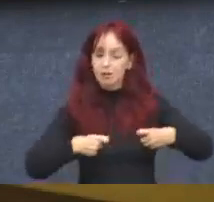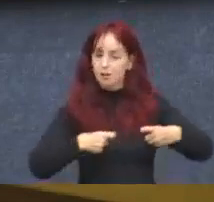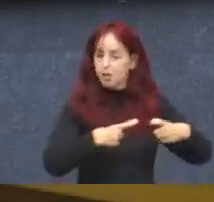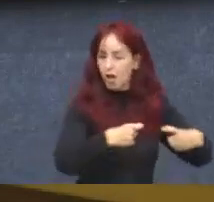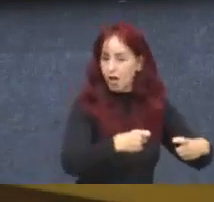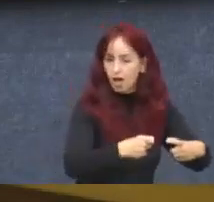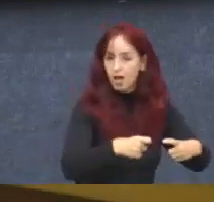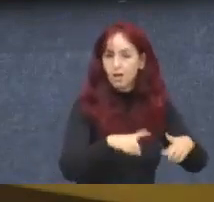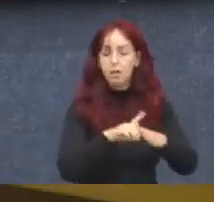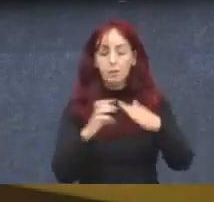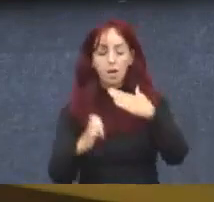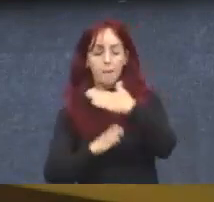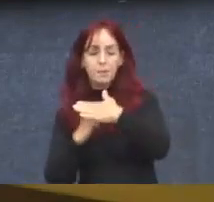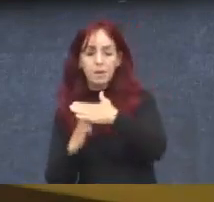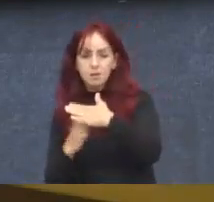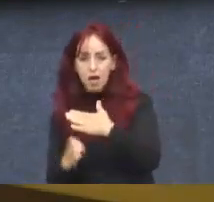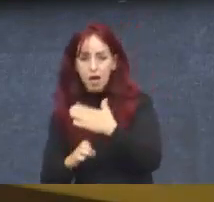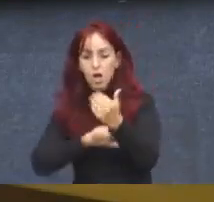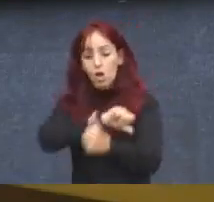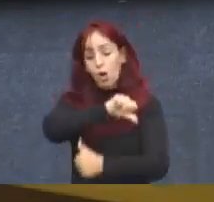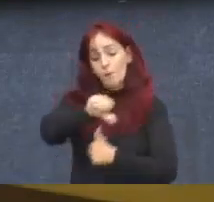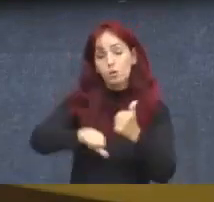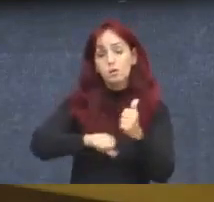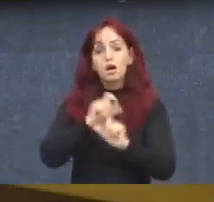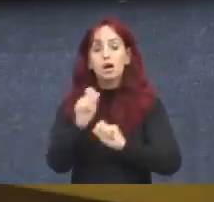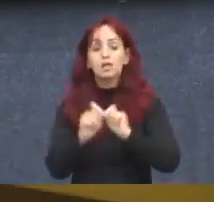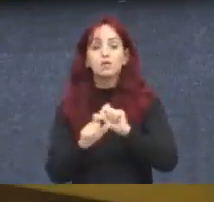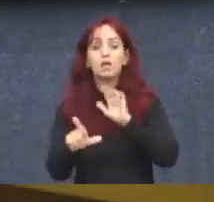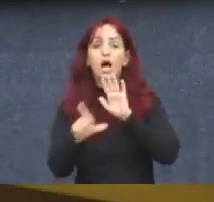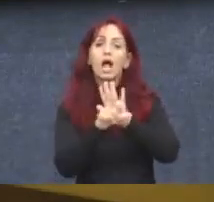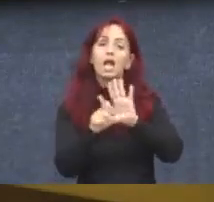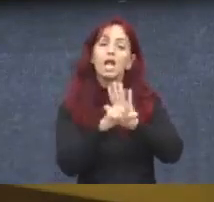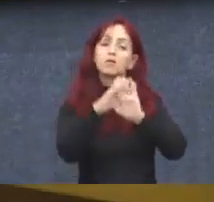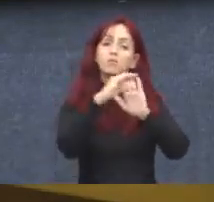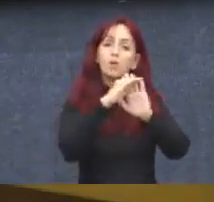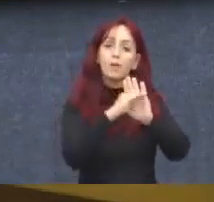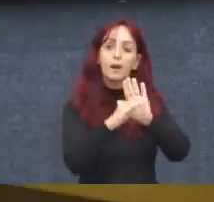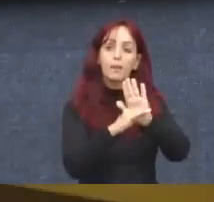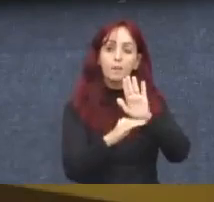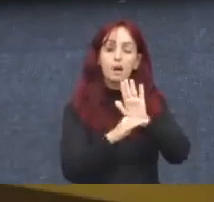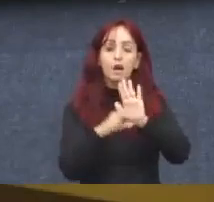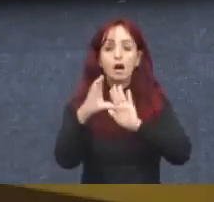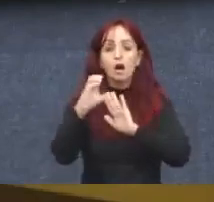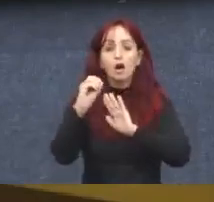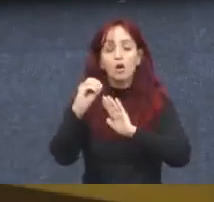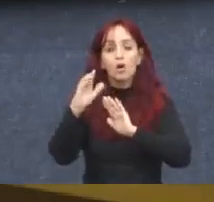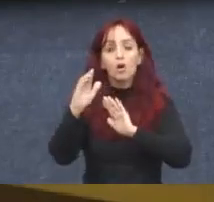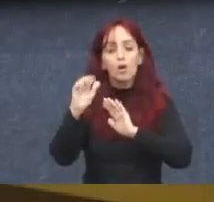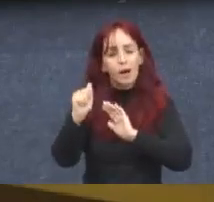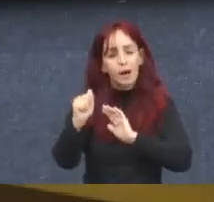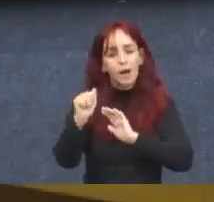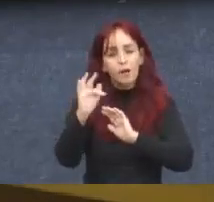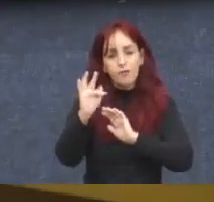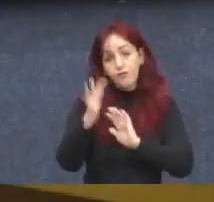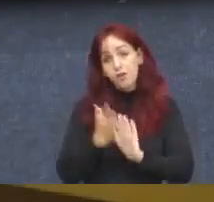aos empresários. Mudança da lei das estatais. O COAF